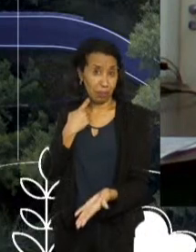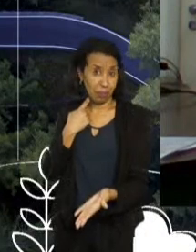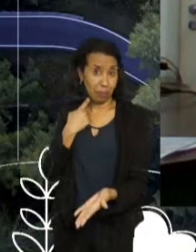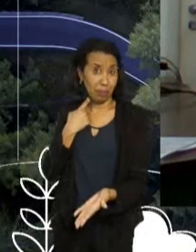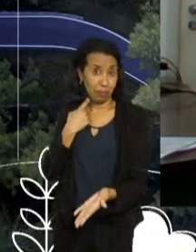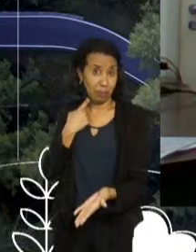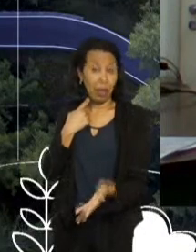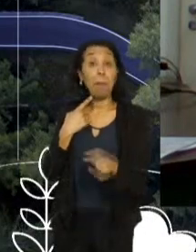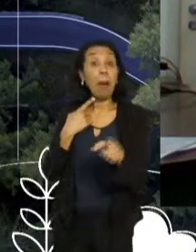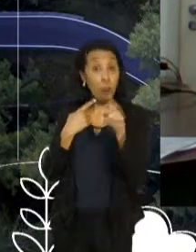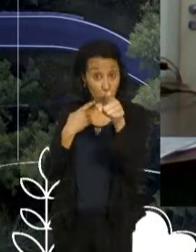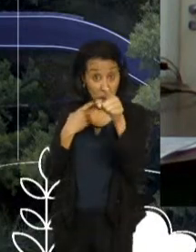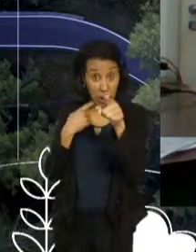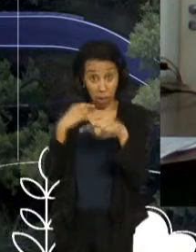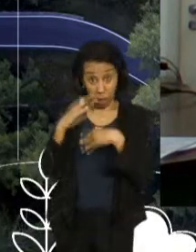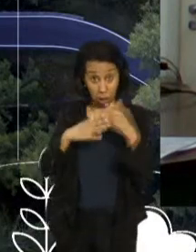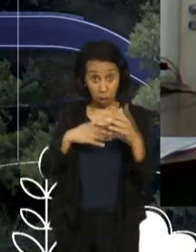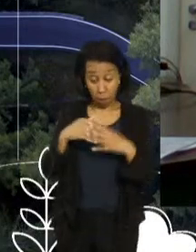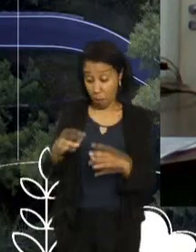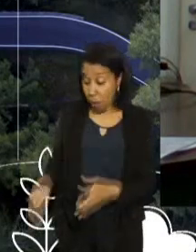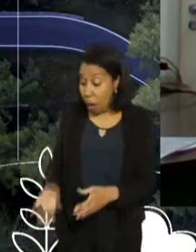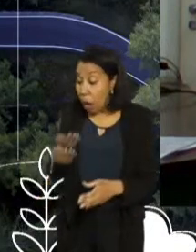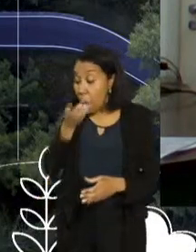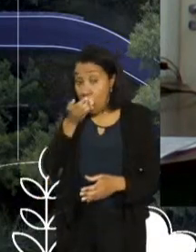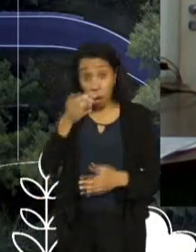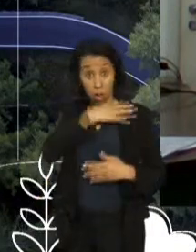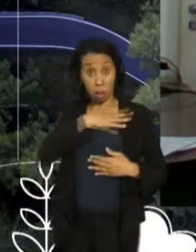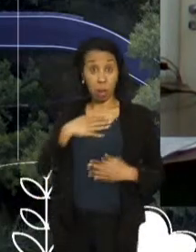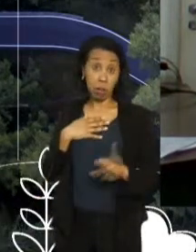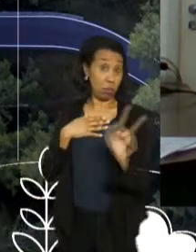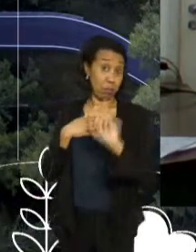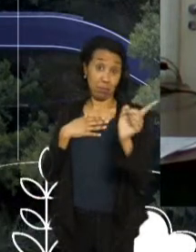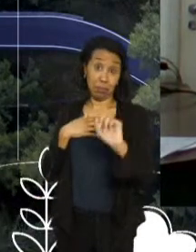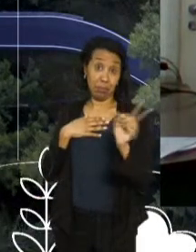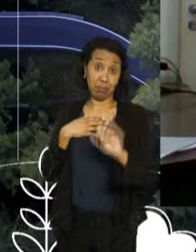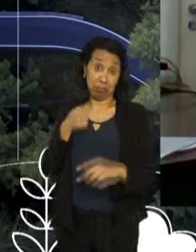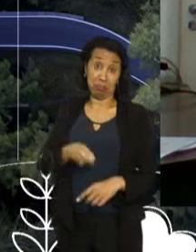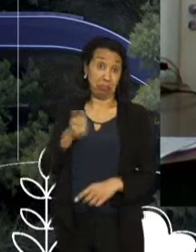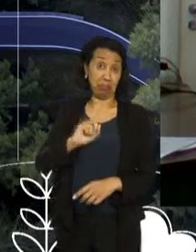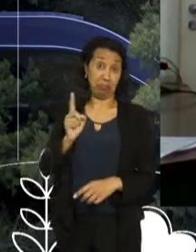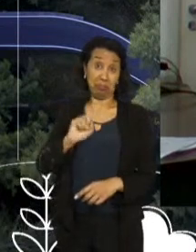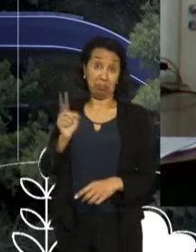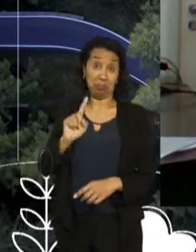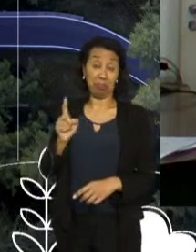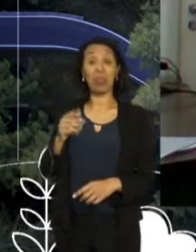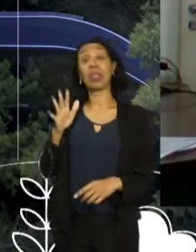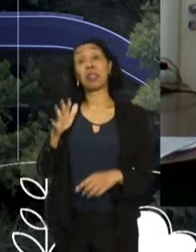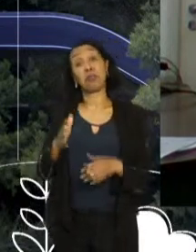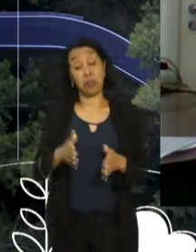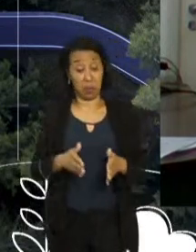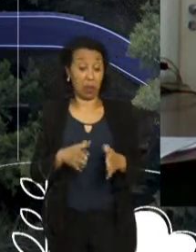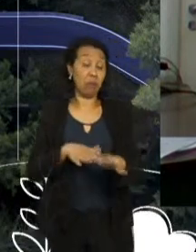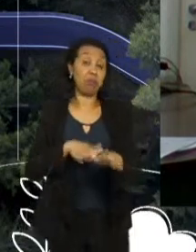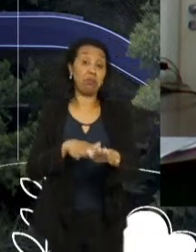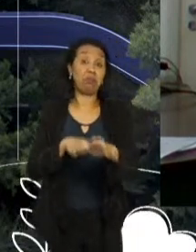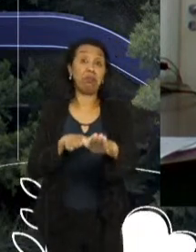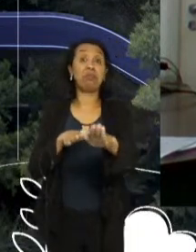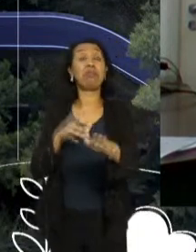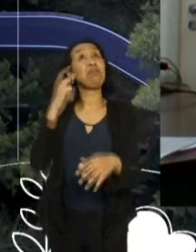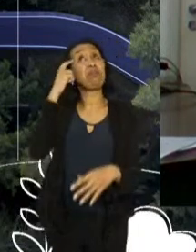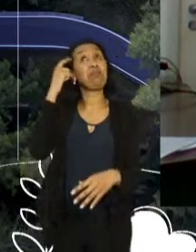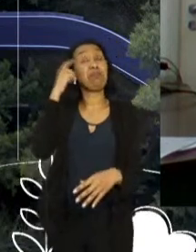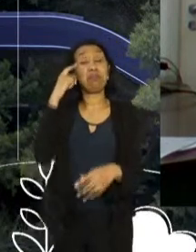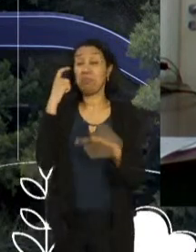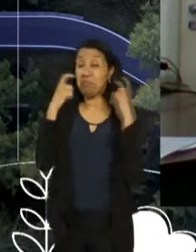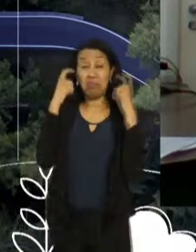obrigado a beber da água daquele rio ou tomar banho nele. Ao passo que você fica dentro de um corredor de tráfego, a poluição não é a média